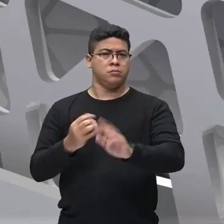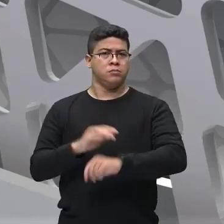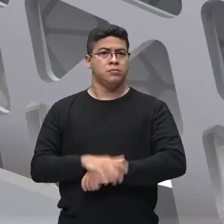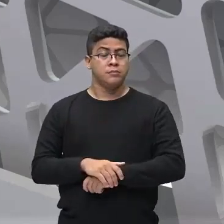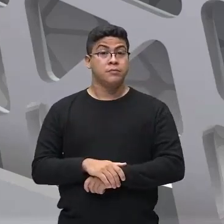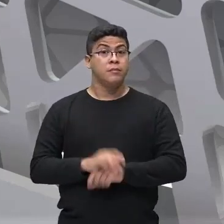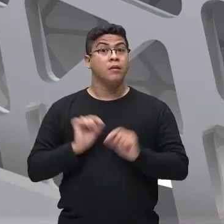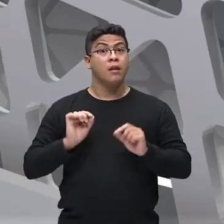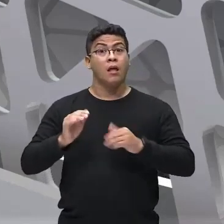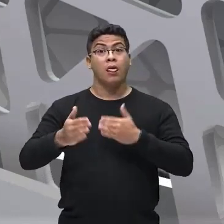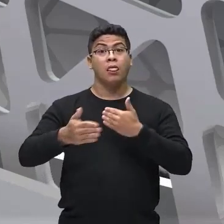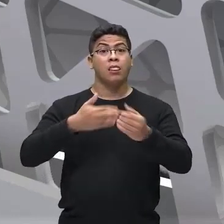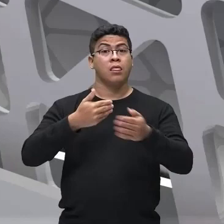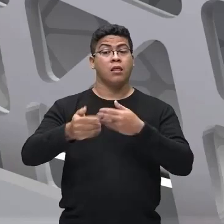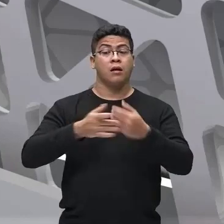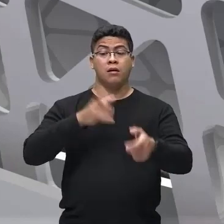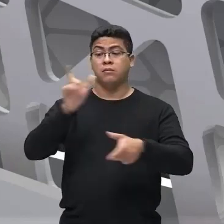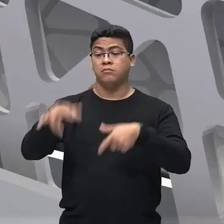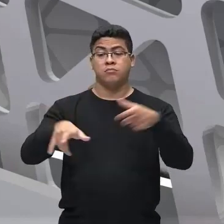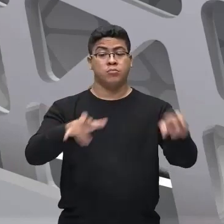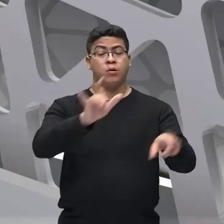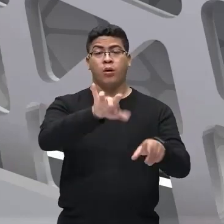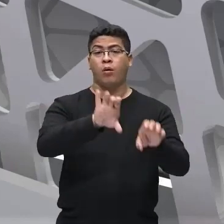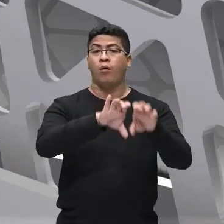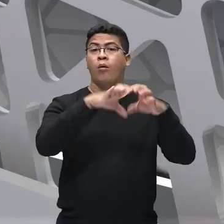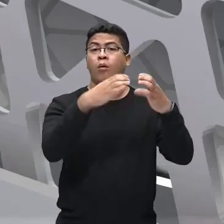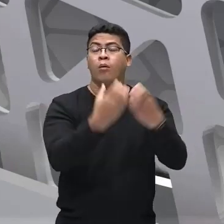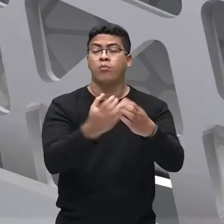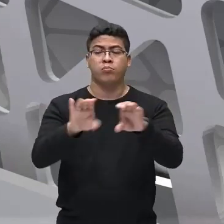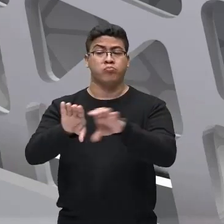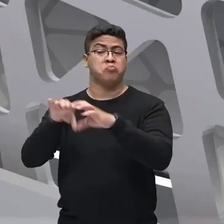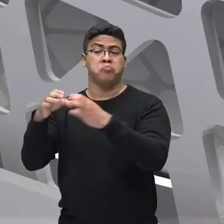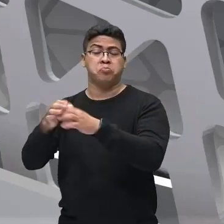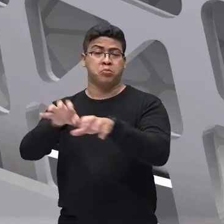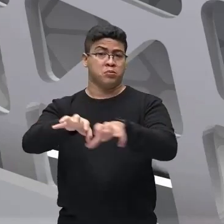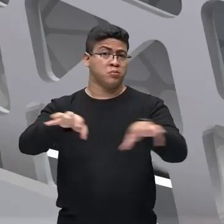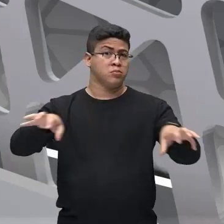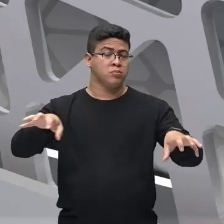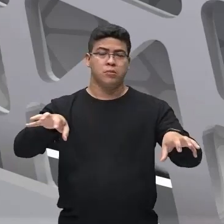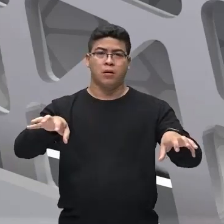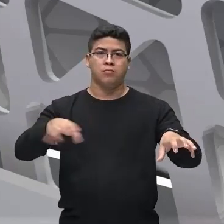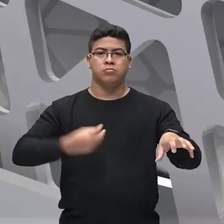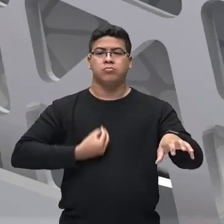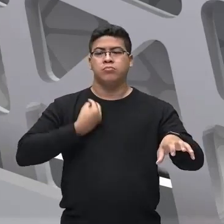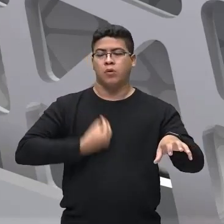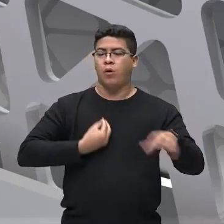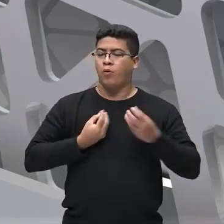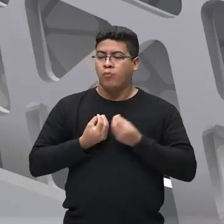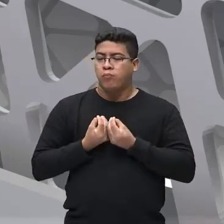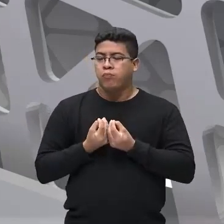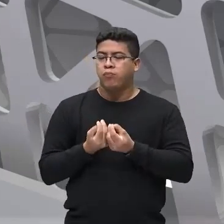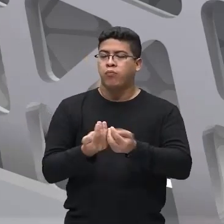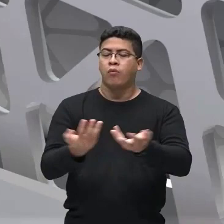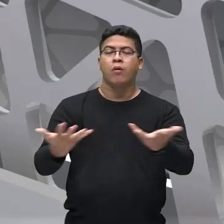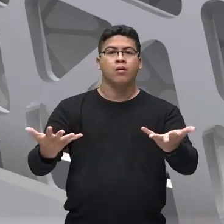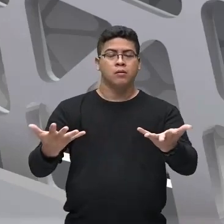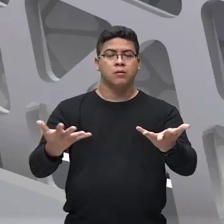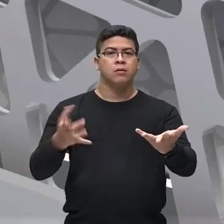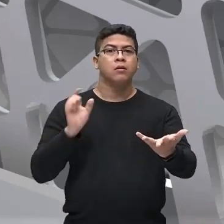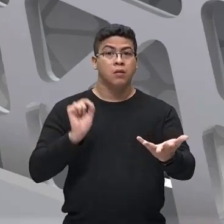religiosa, independente de que comunidade religiosa é esta. E nós vimos hoje que